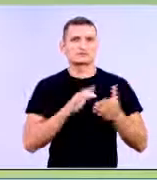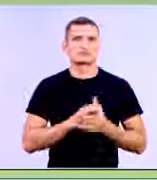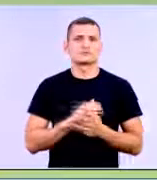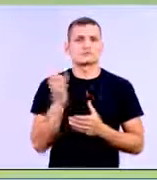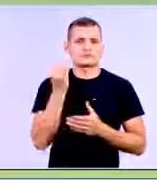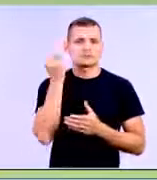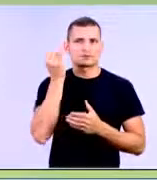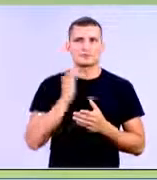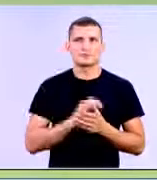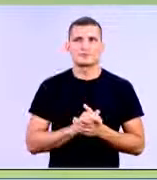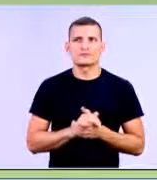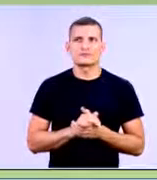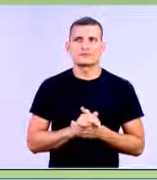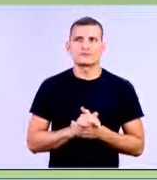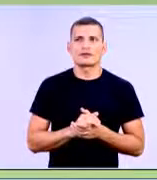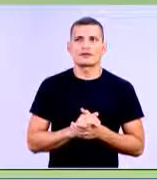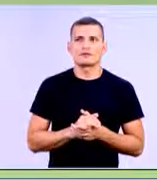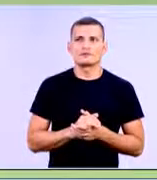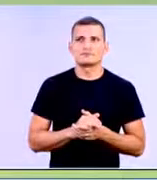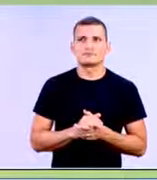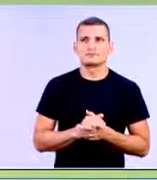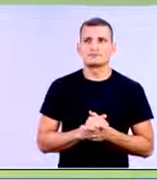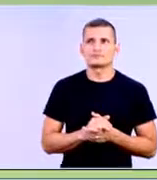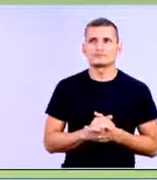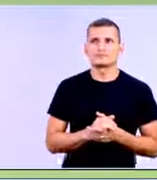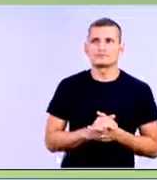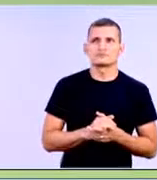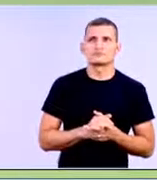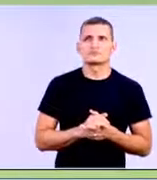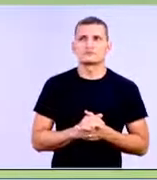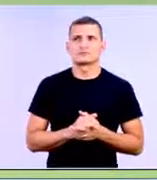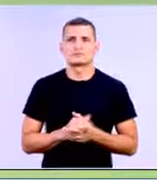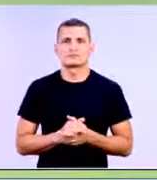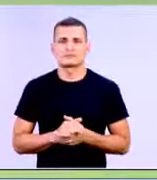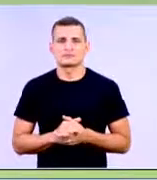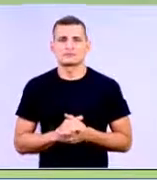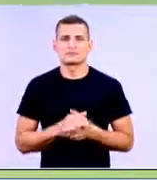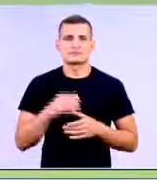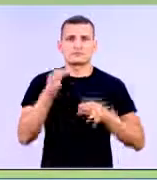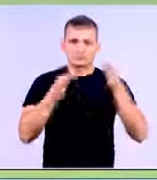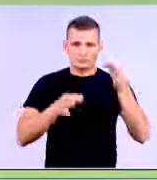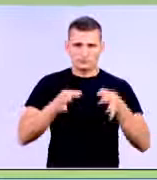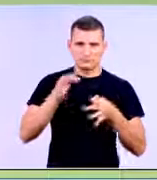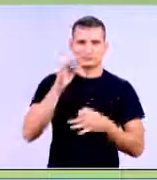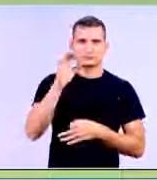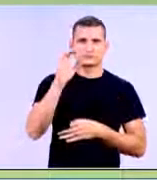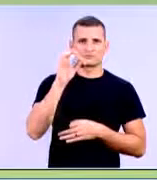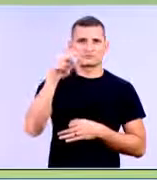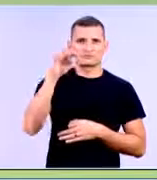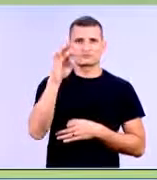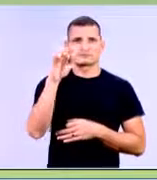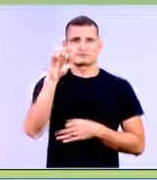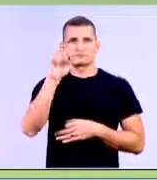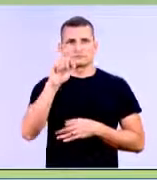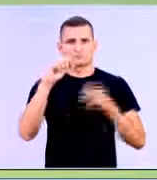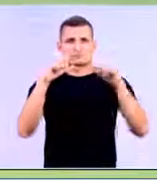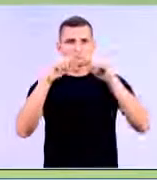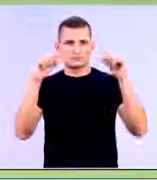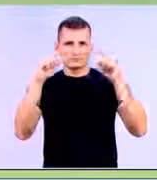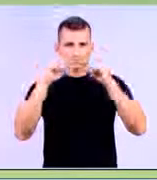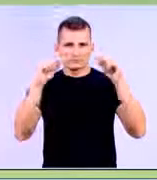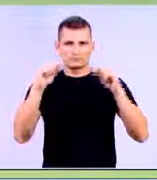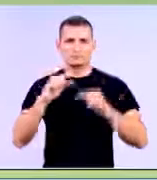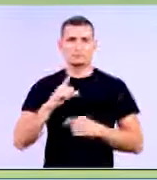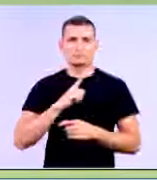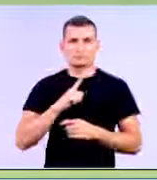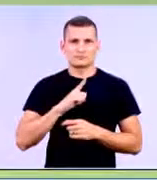pessoas, tá? Então, o próprio Tribunal de Contas do Distrito Federal, ele tem também uma definição, né? Ele